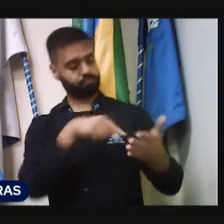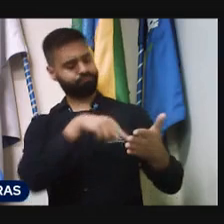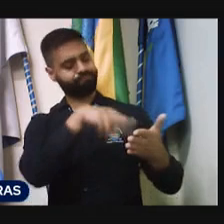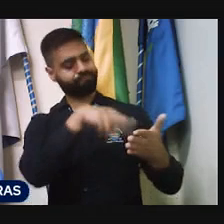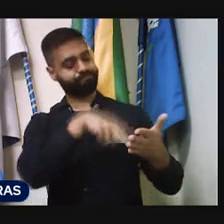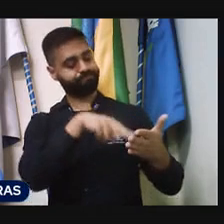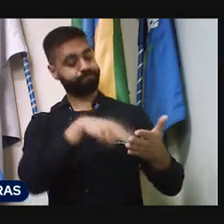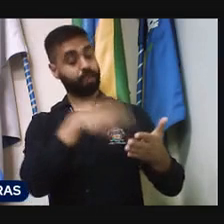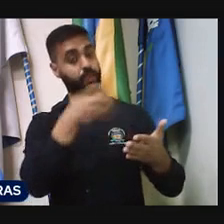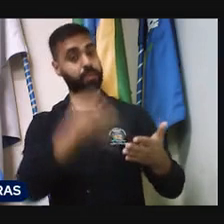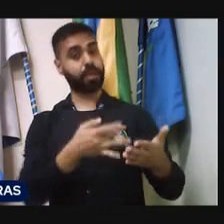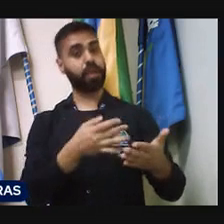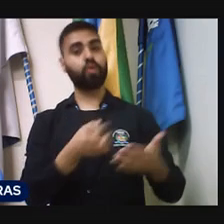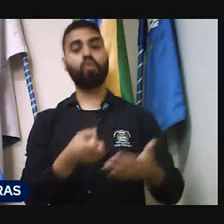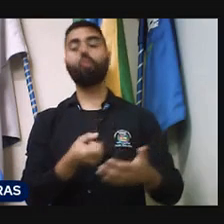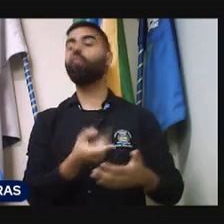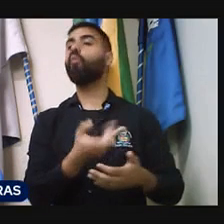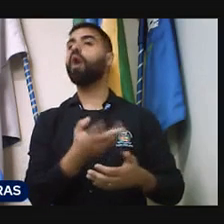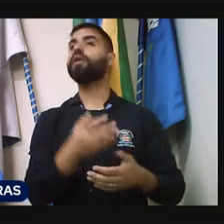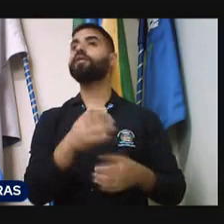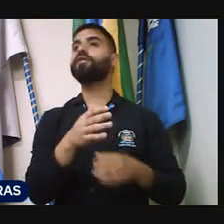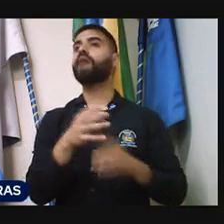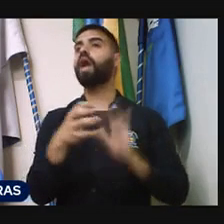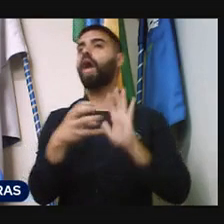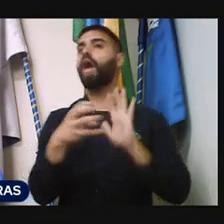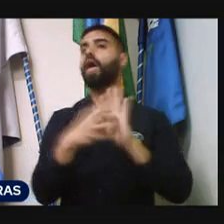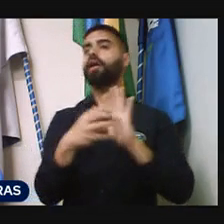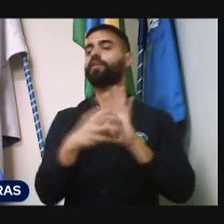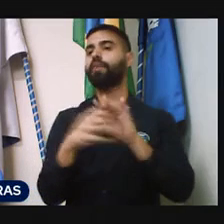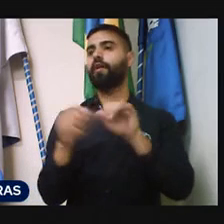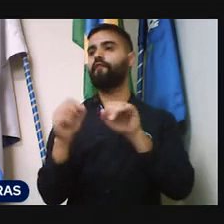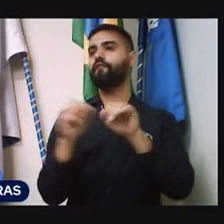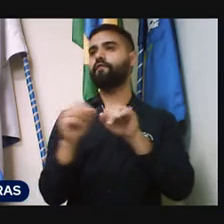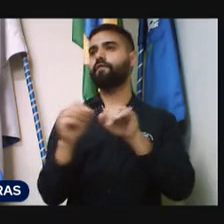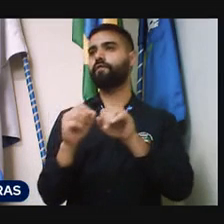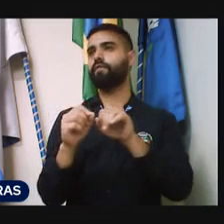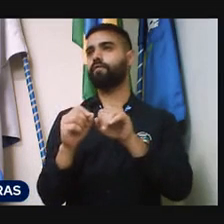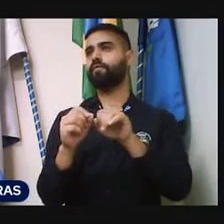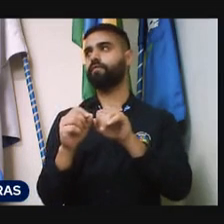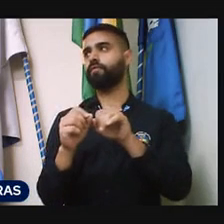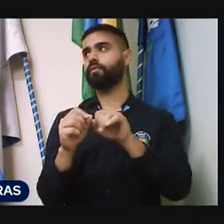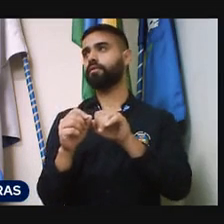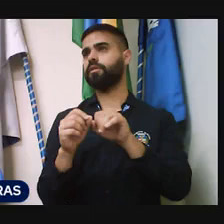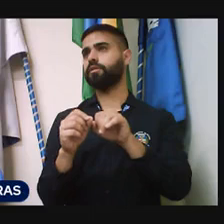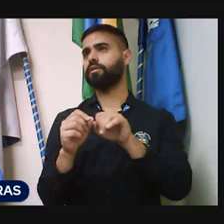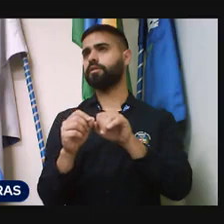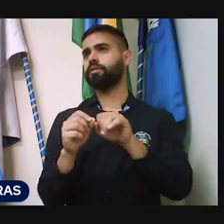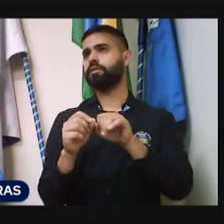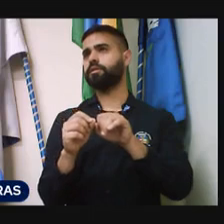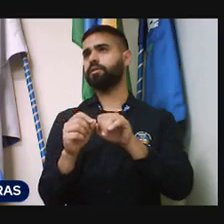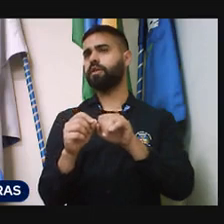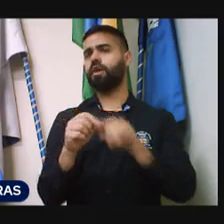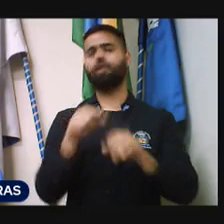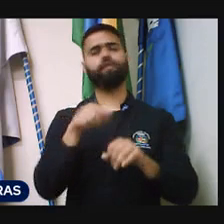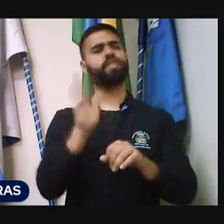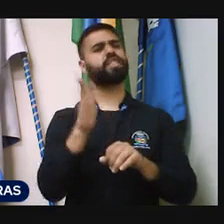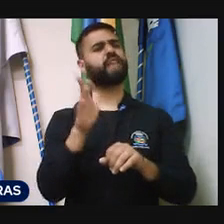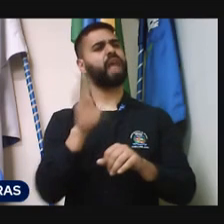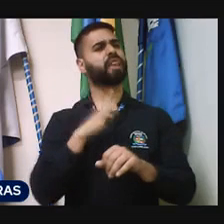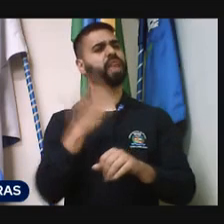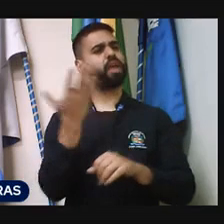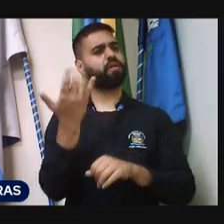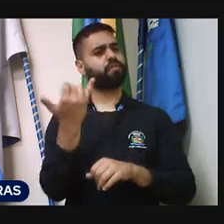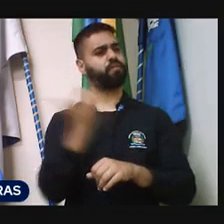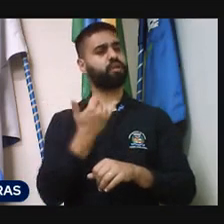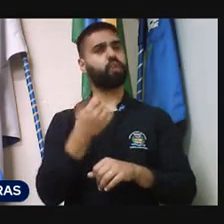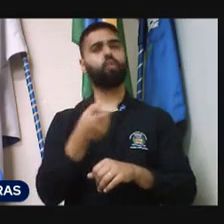e os 4 anos passado e devoluções espada ao hospital o valor que vocês receberam